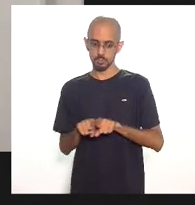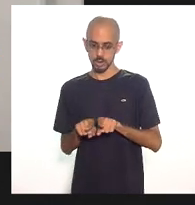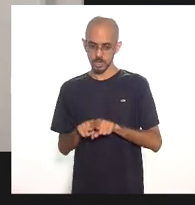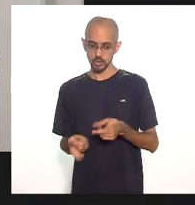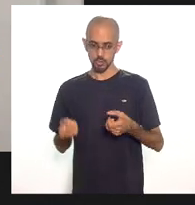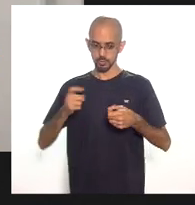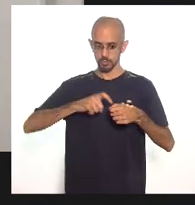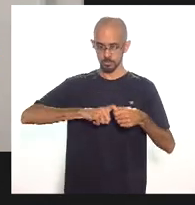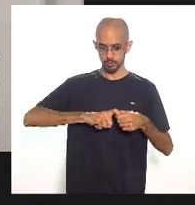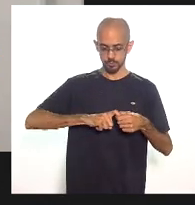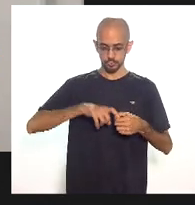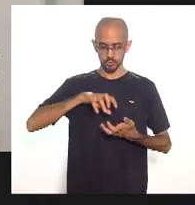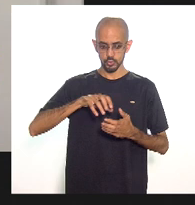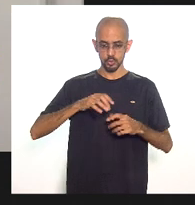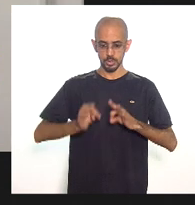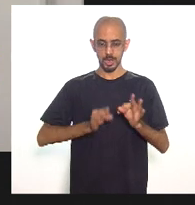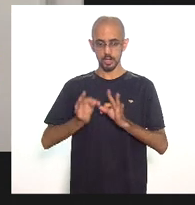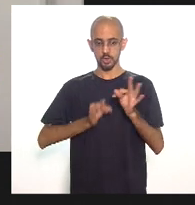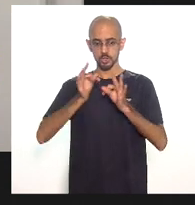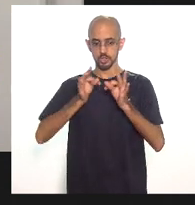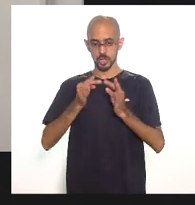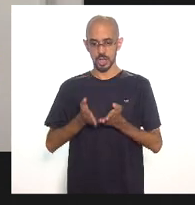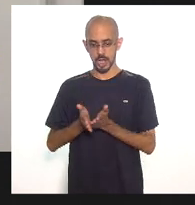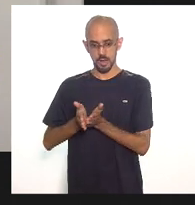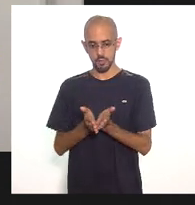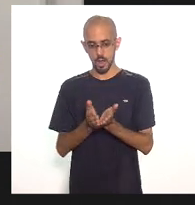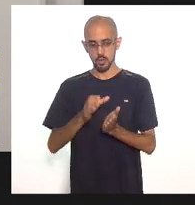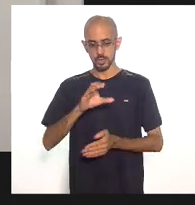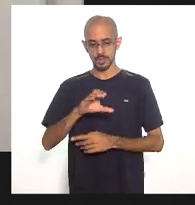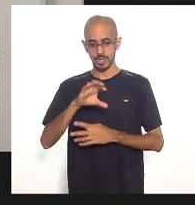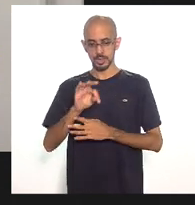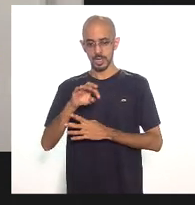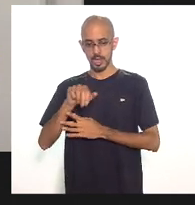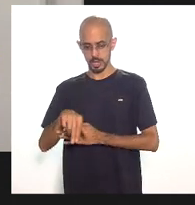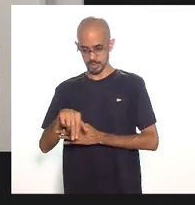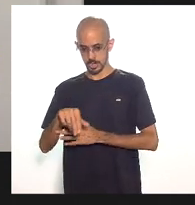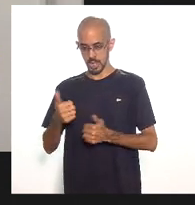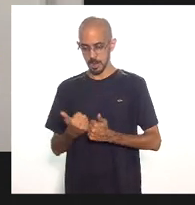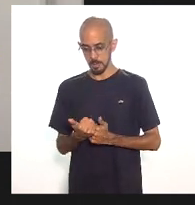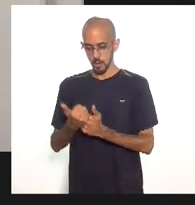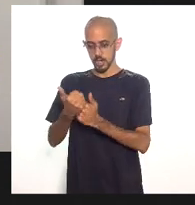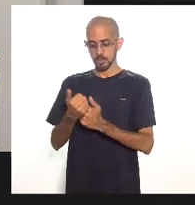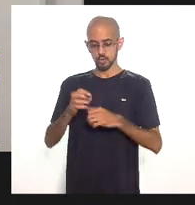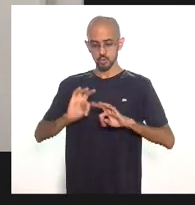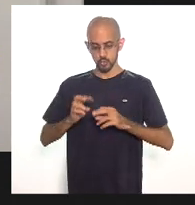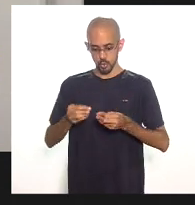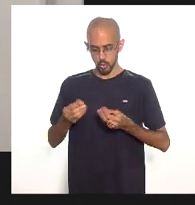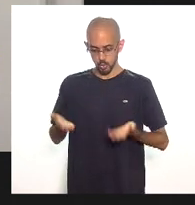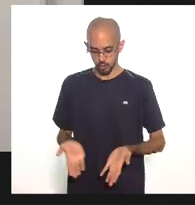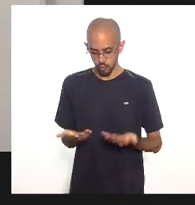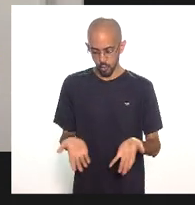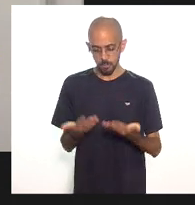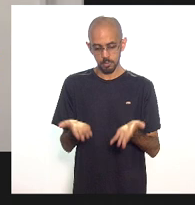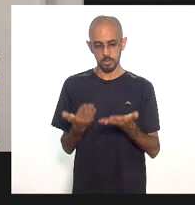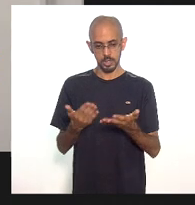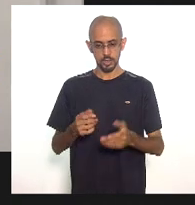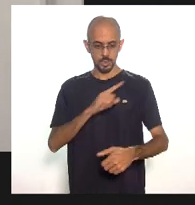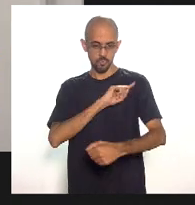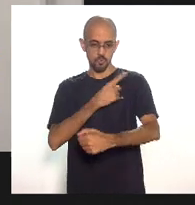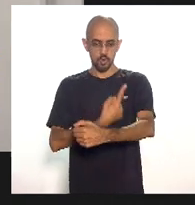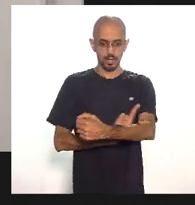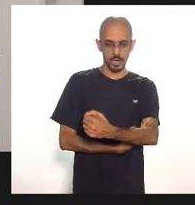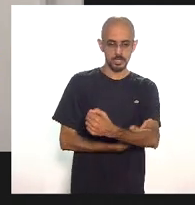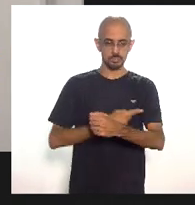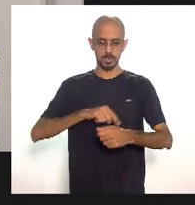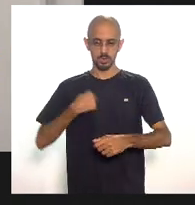Cluster Tecnológico Naval, CTN. Apoiamos toda a iniciativa que visa o crescimento e fortalecimento de